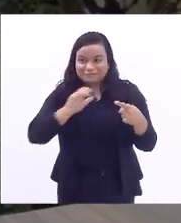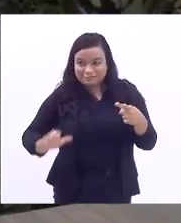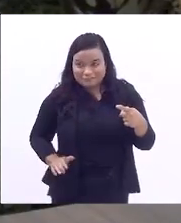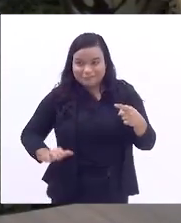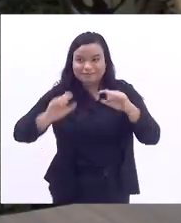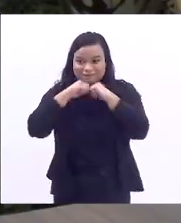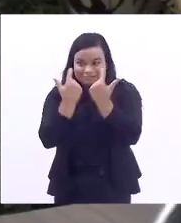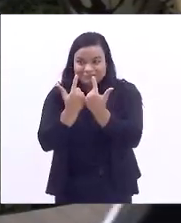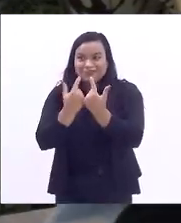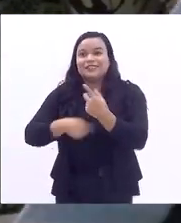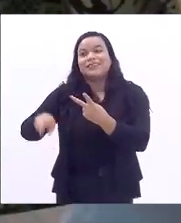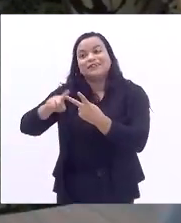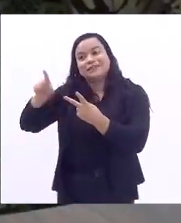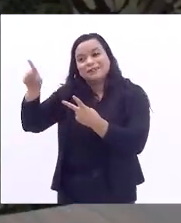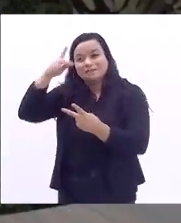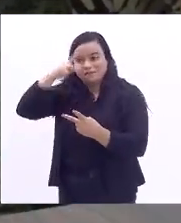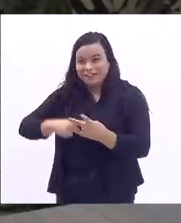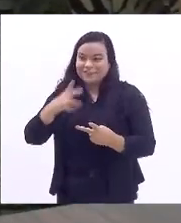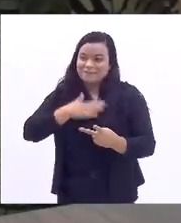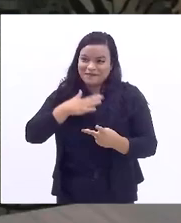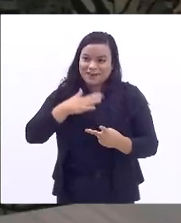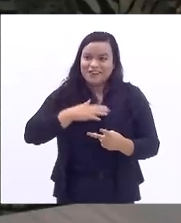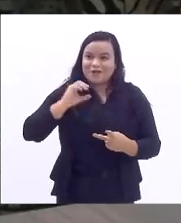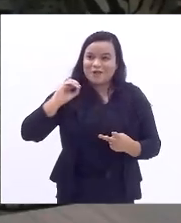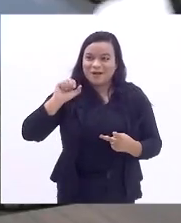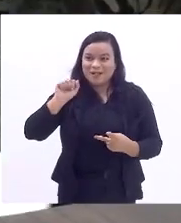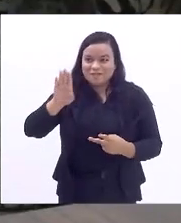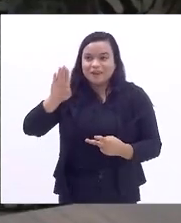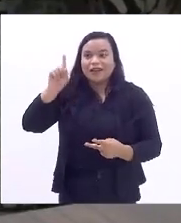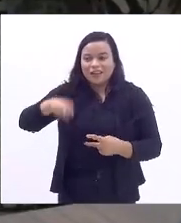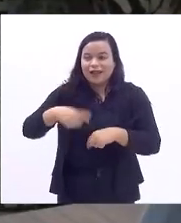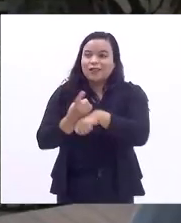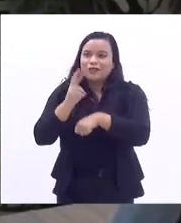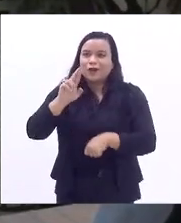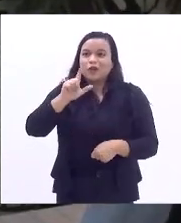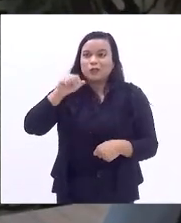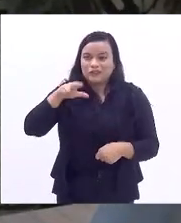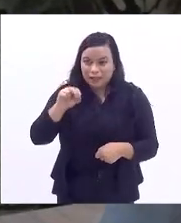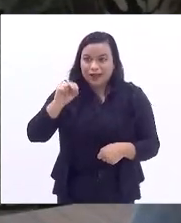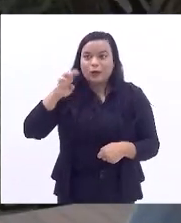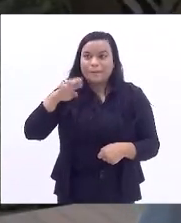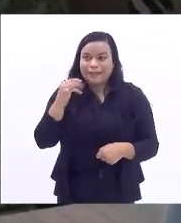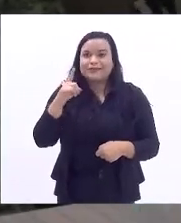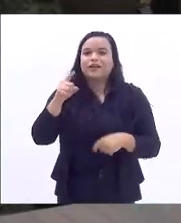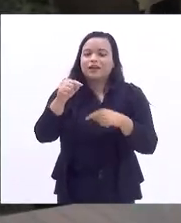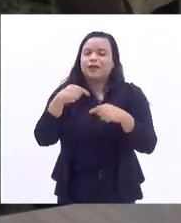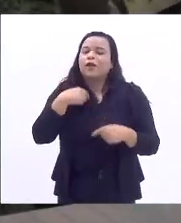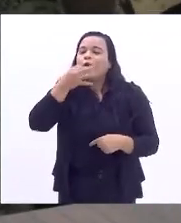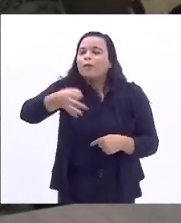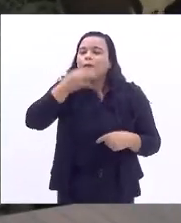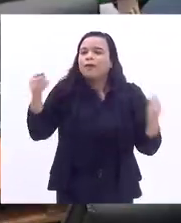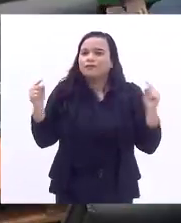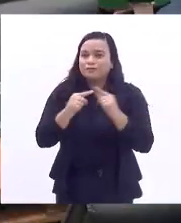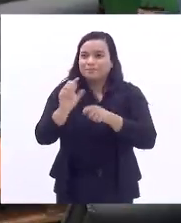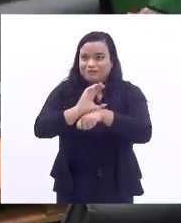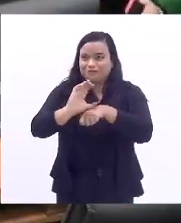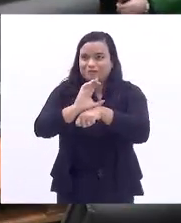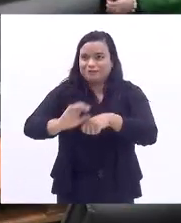Assembleia e o meu presidente da OAB Deputado o nosso Dr Luciano Bandeira meu parecer pela constitucionalidade e